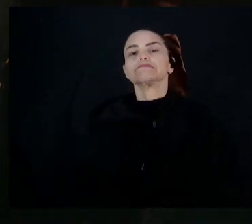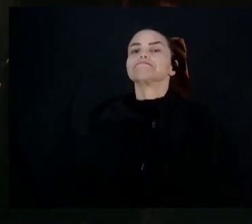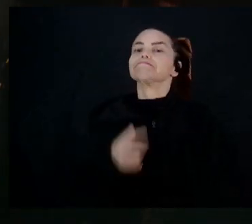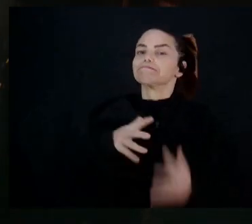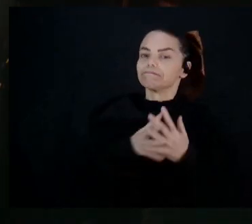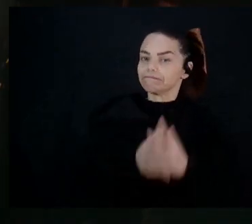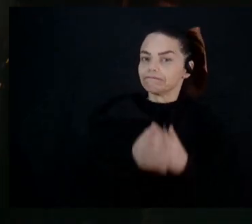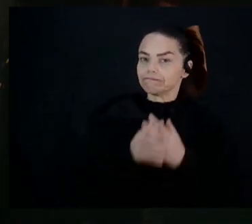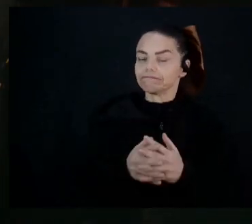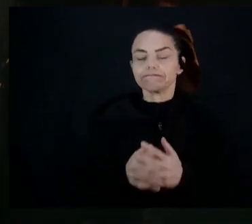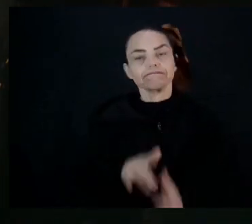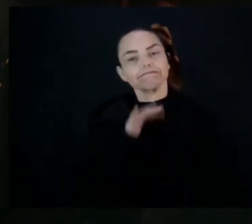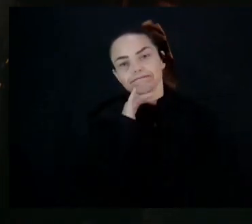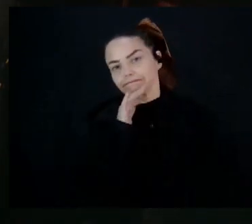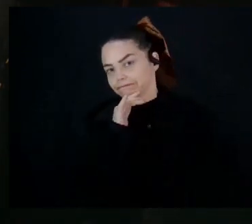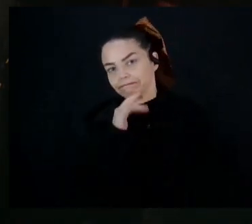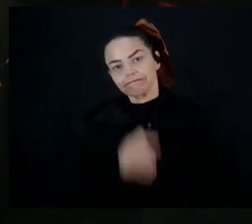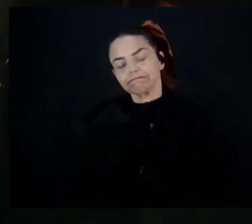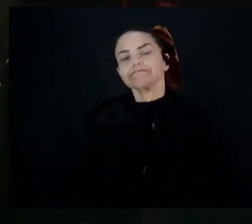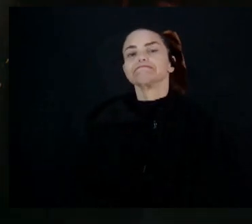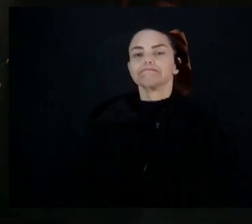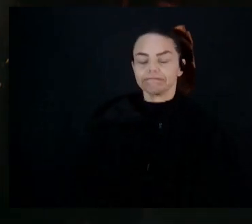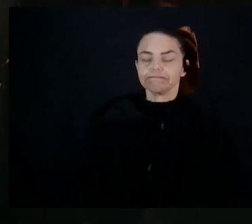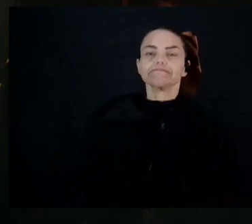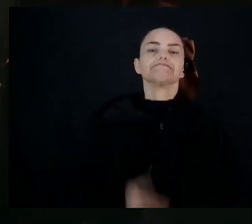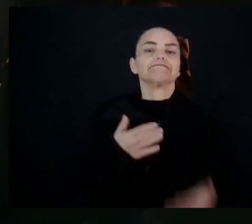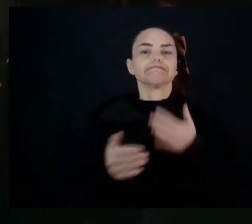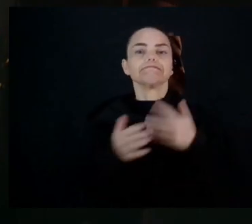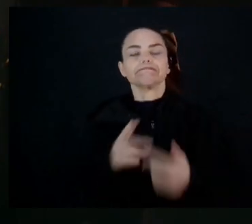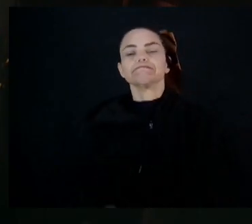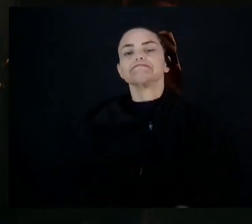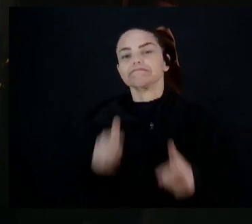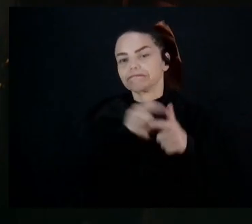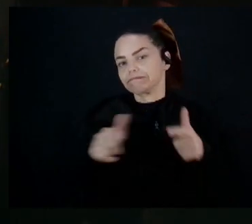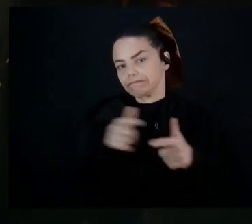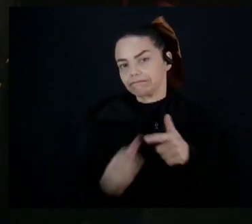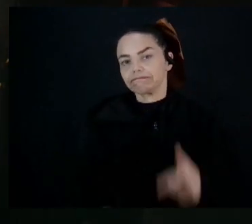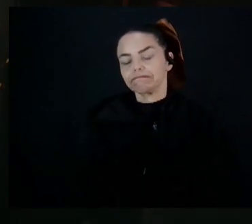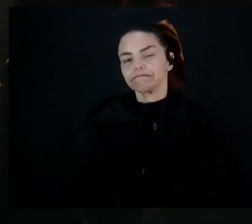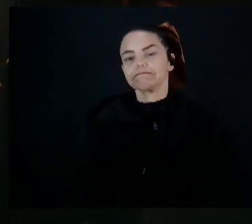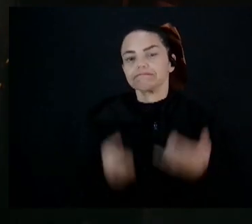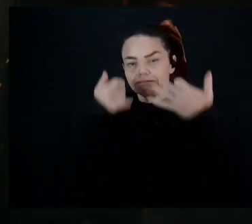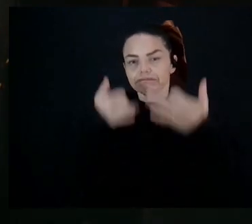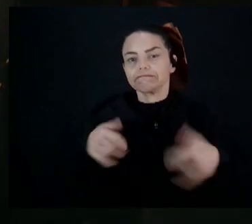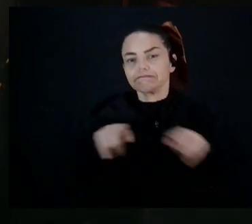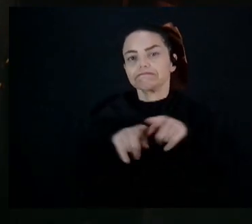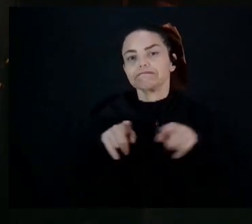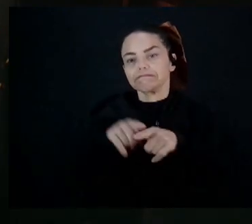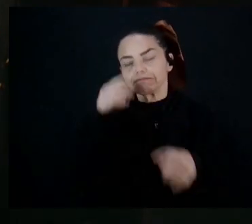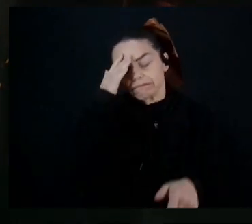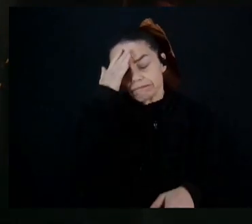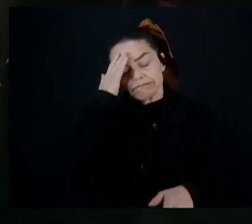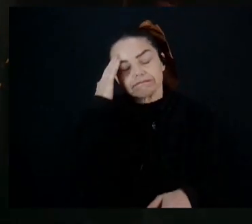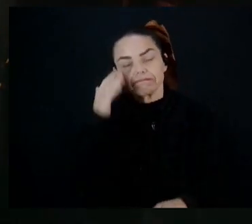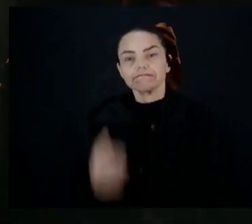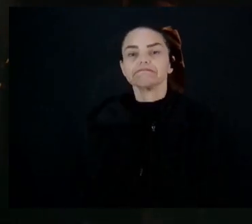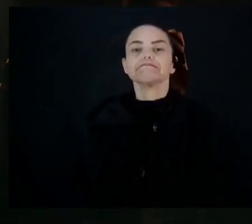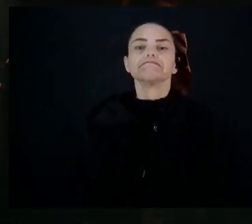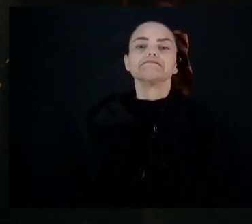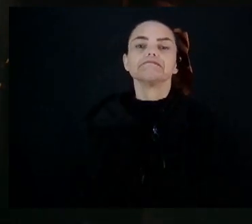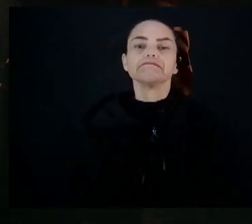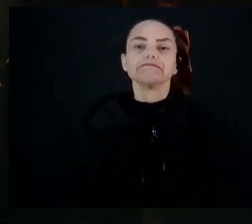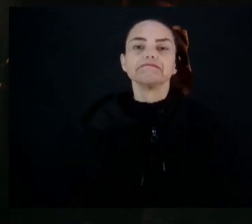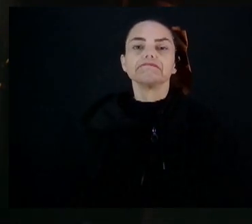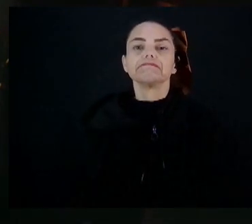bola de neve, e isso vai explodir a qualquer momento. Gostaria que o doutor trouxesse para a gente também algo sobre